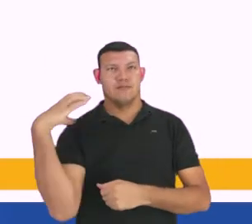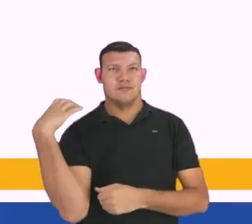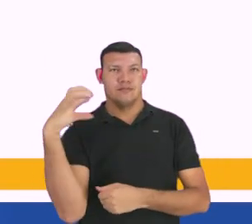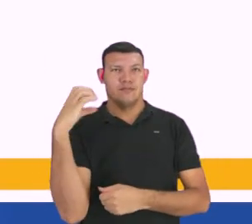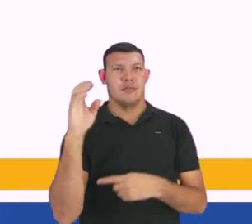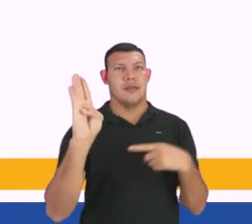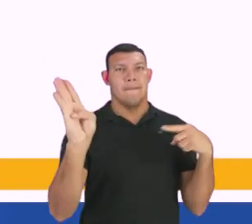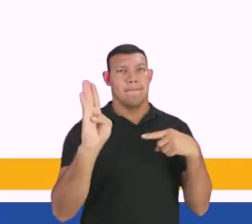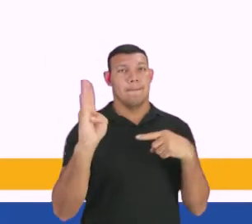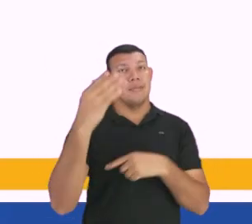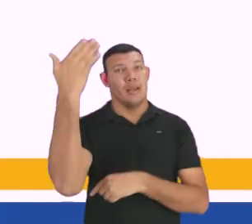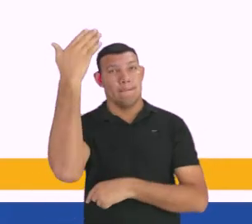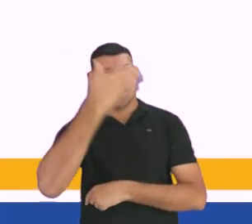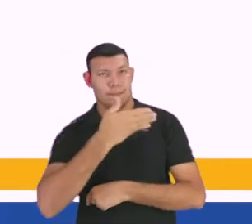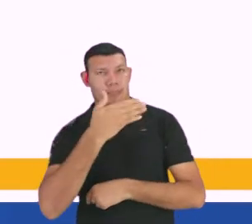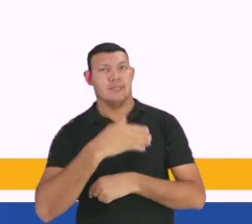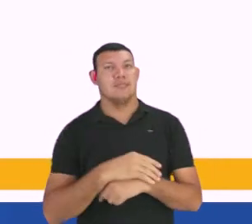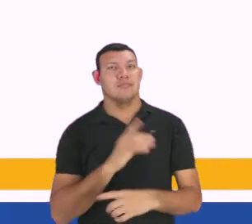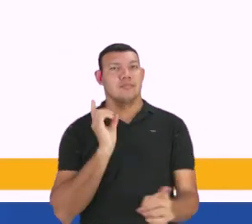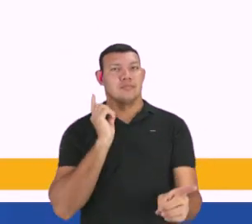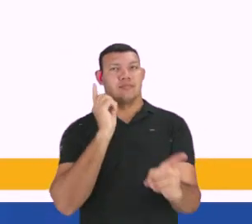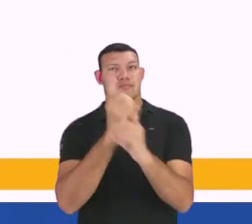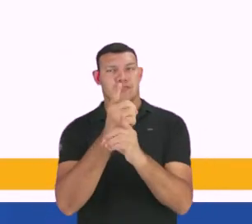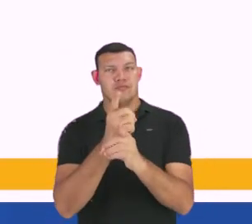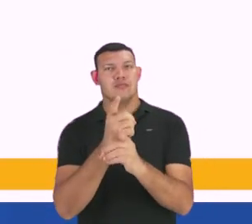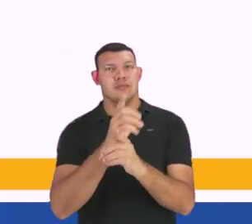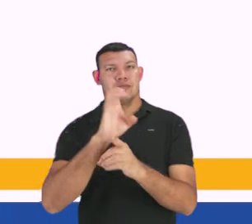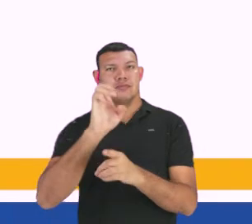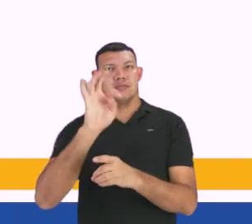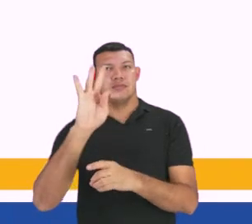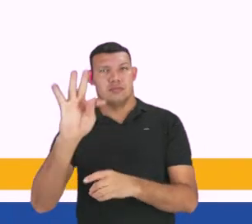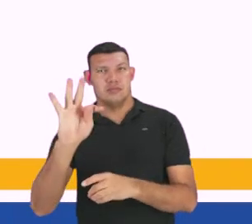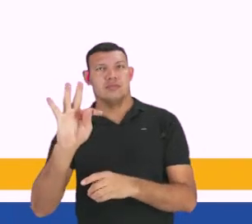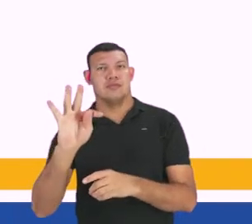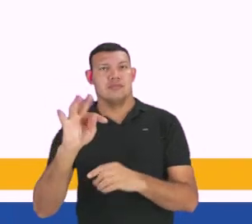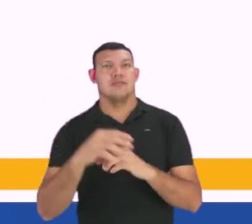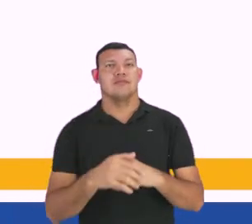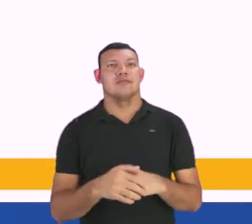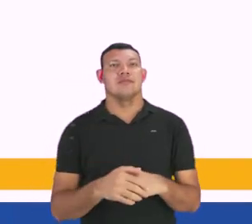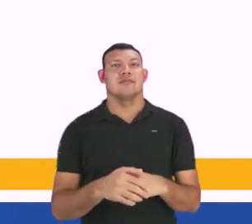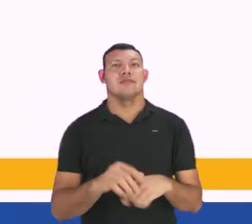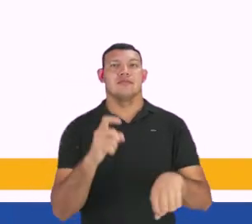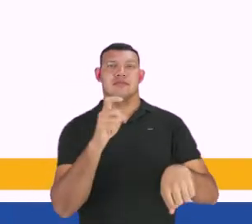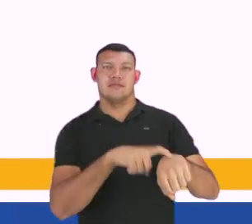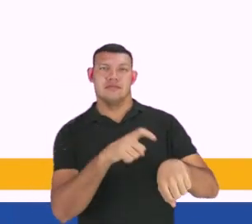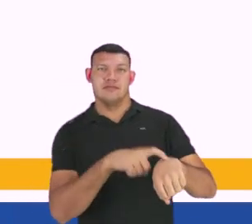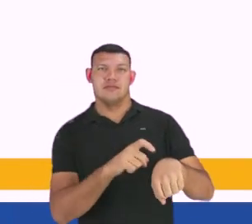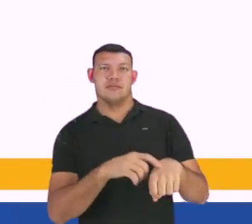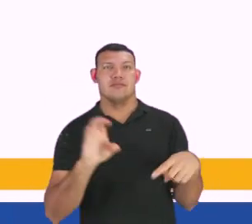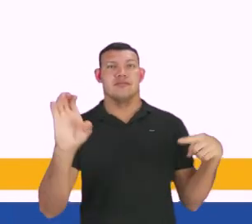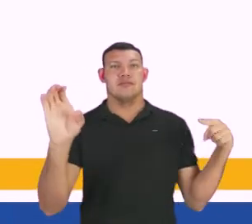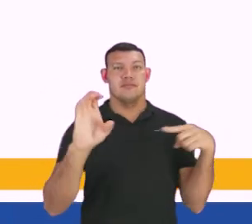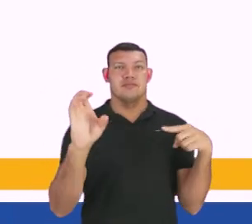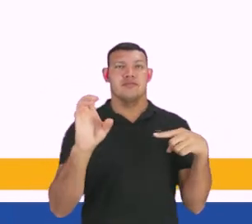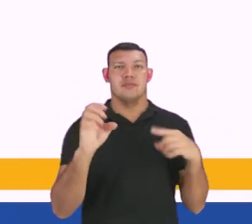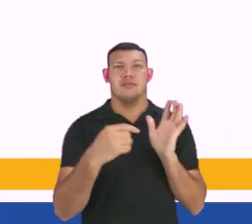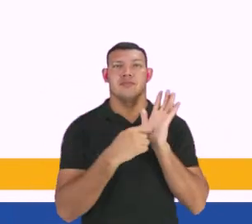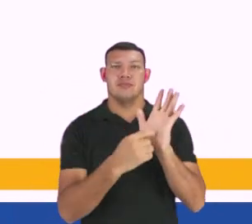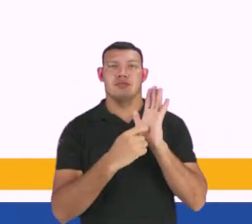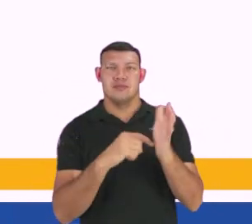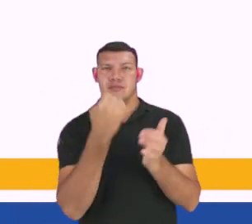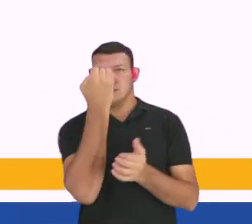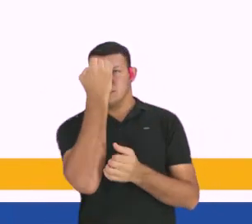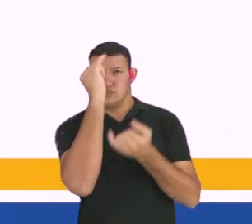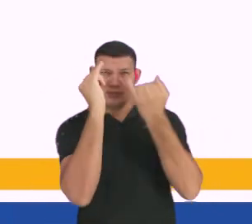varia em diferentes graus de certeza? Ele sustenta seu ponto de vista com base em resultados verificados em